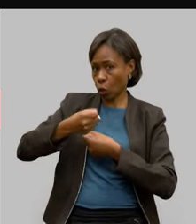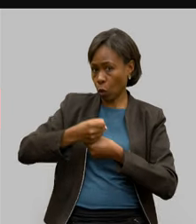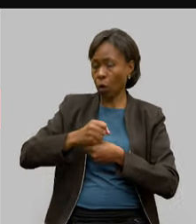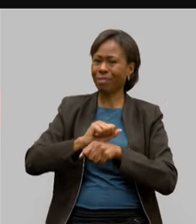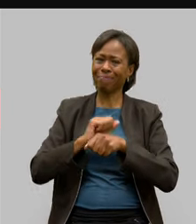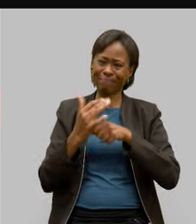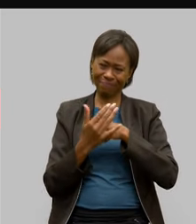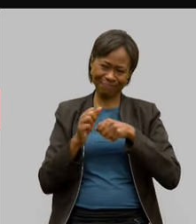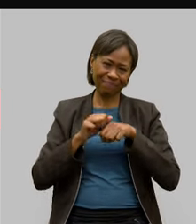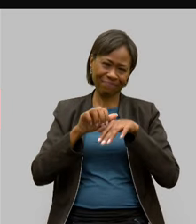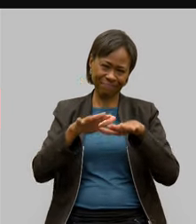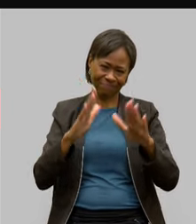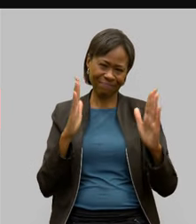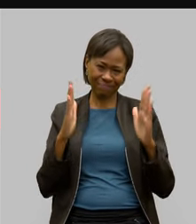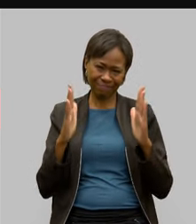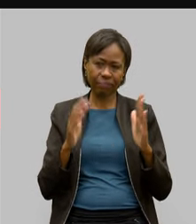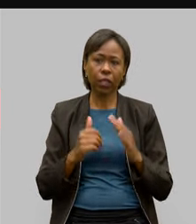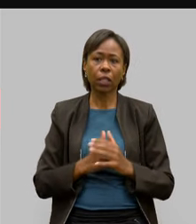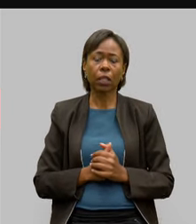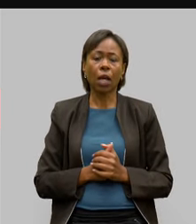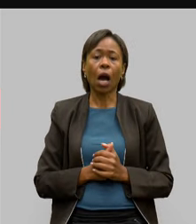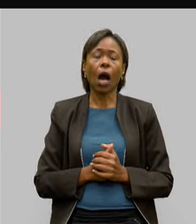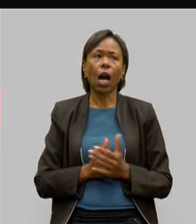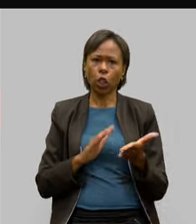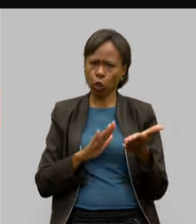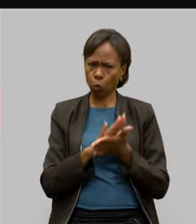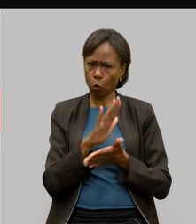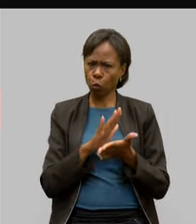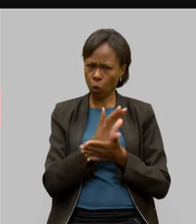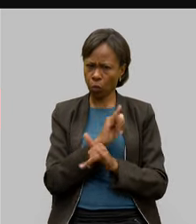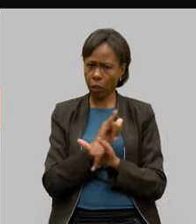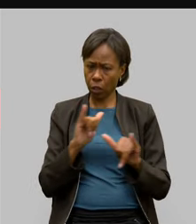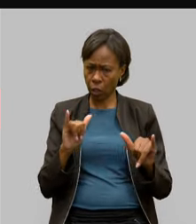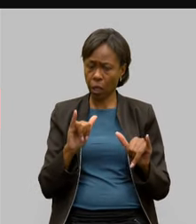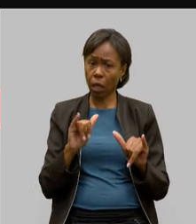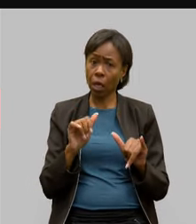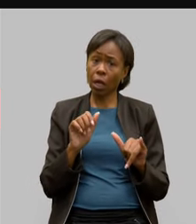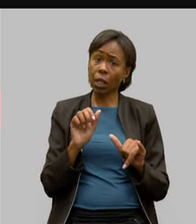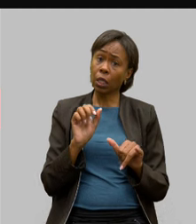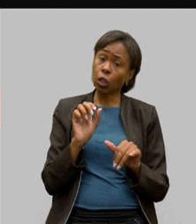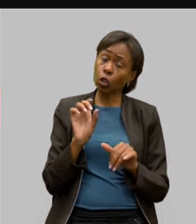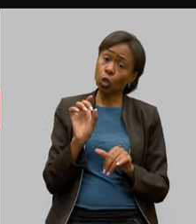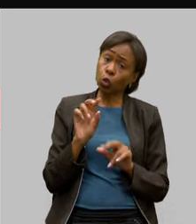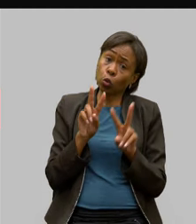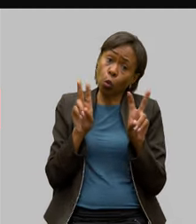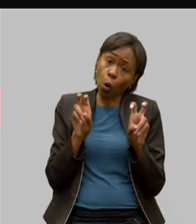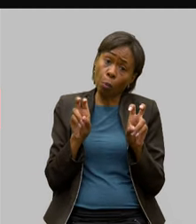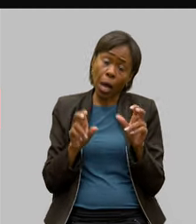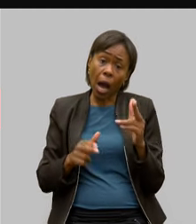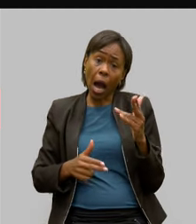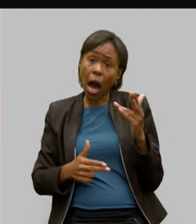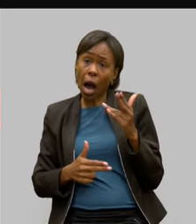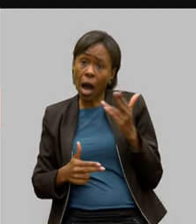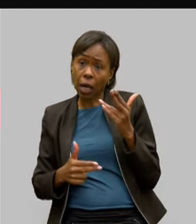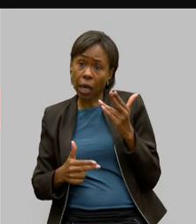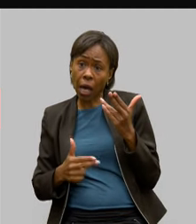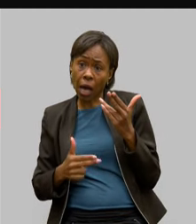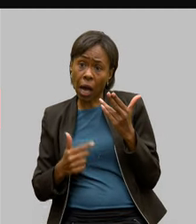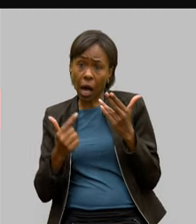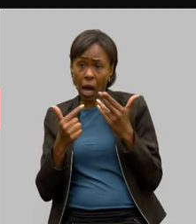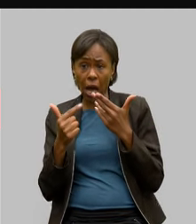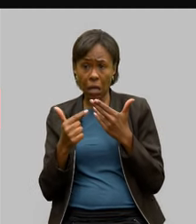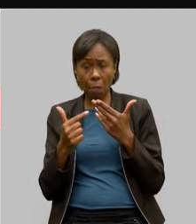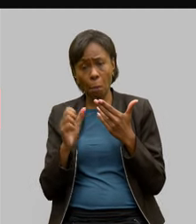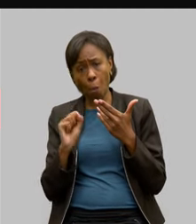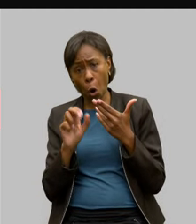né aí até a gente publicou uma revisão aqui se a cannabis poderia ser usada para covid né que a gente também tentou